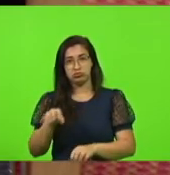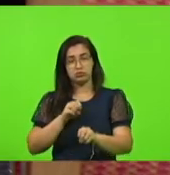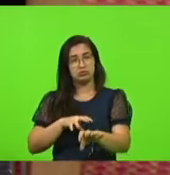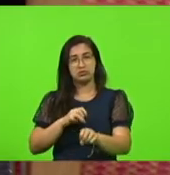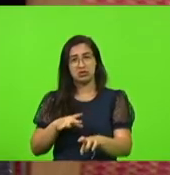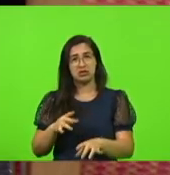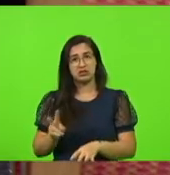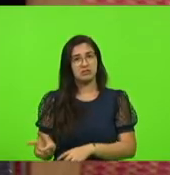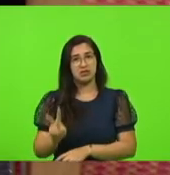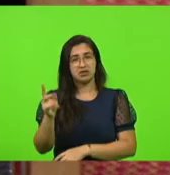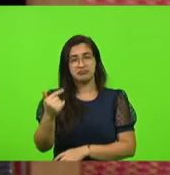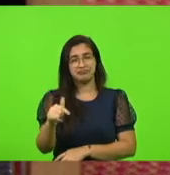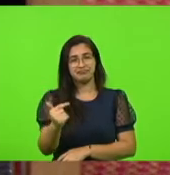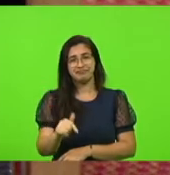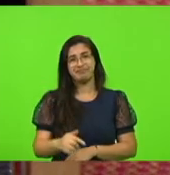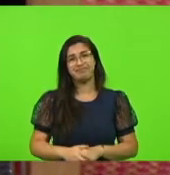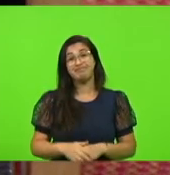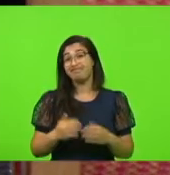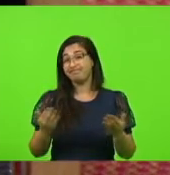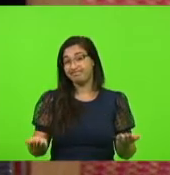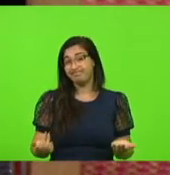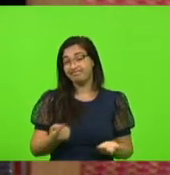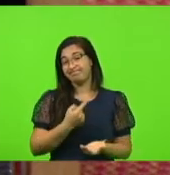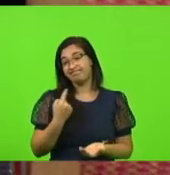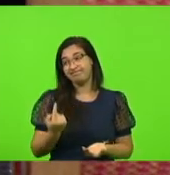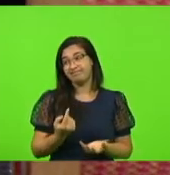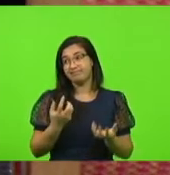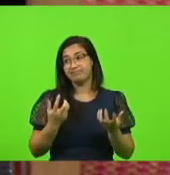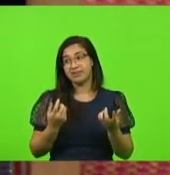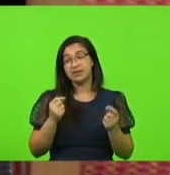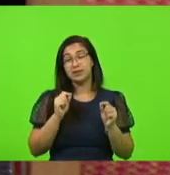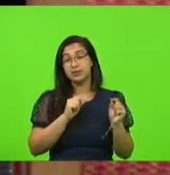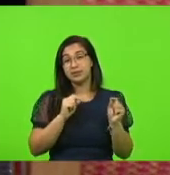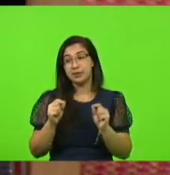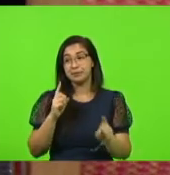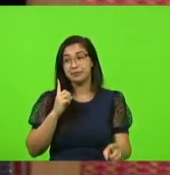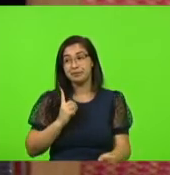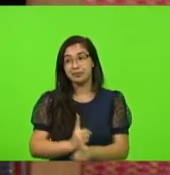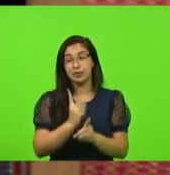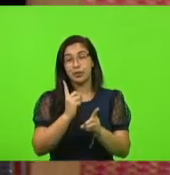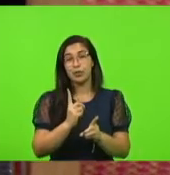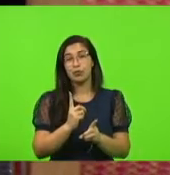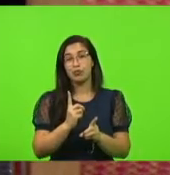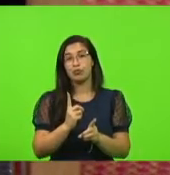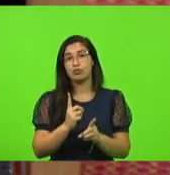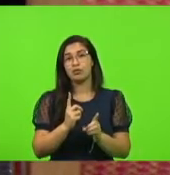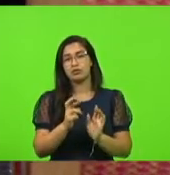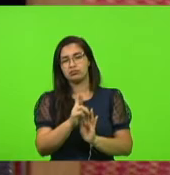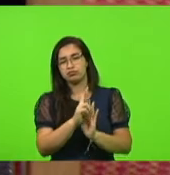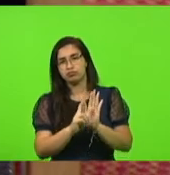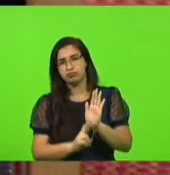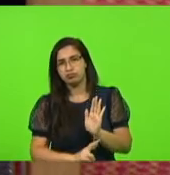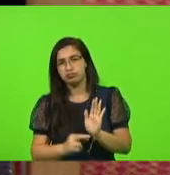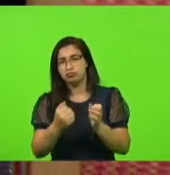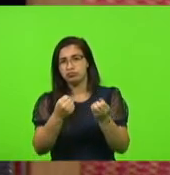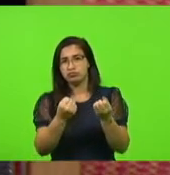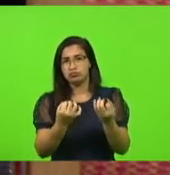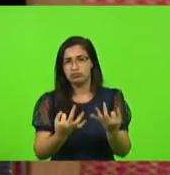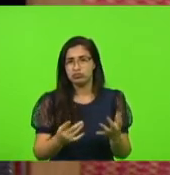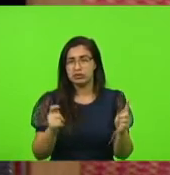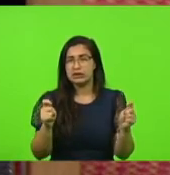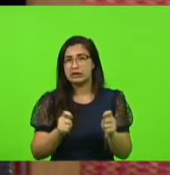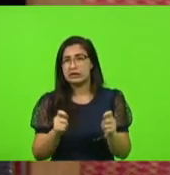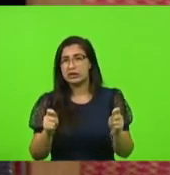Então, nós temos que encontrar uma redação que atenda